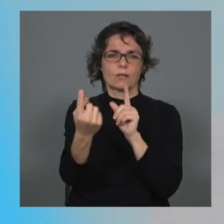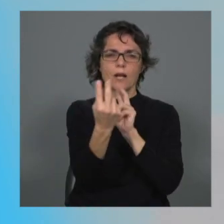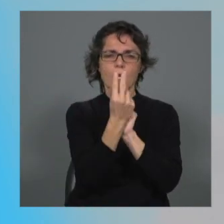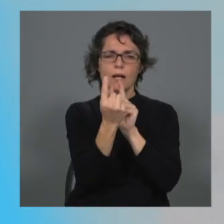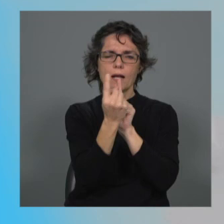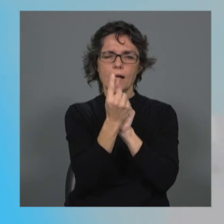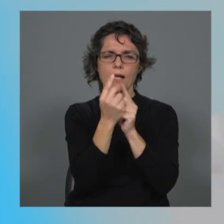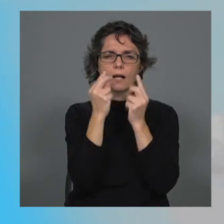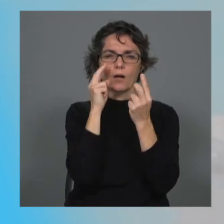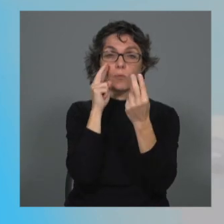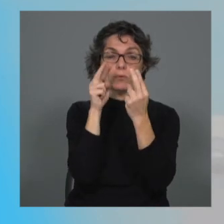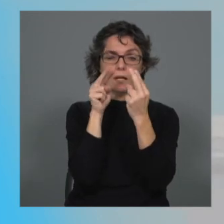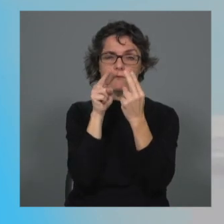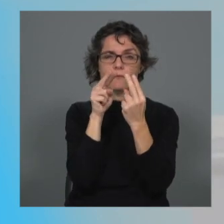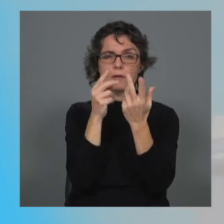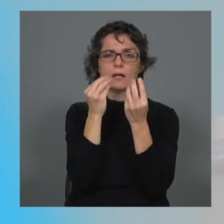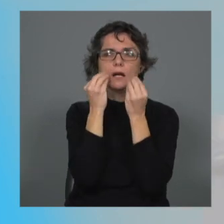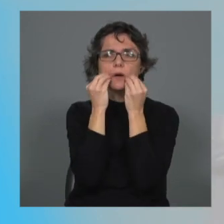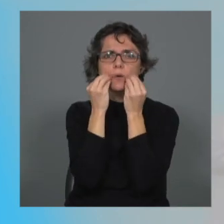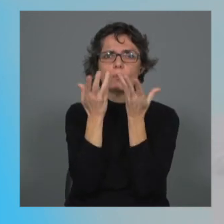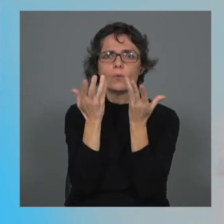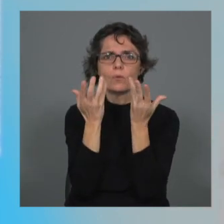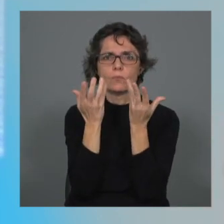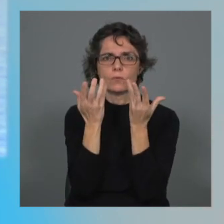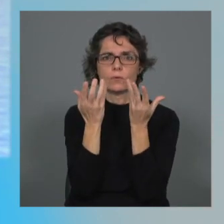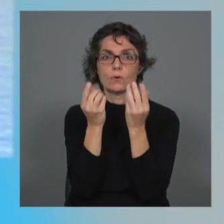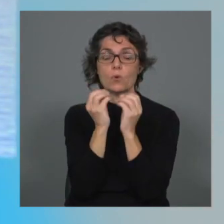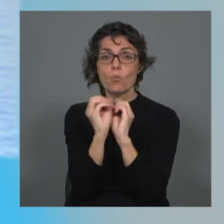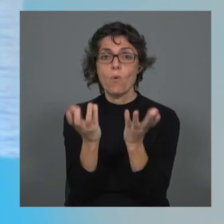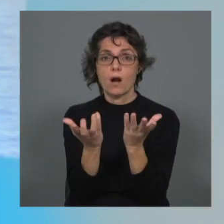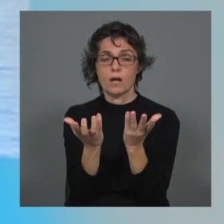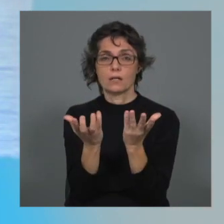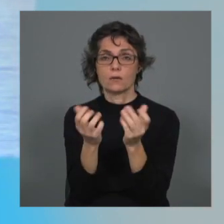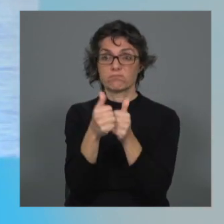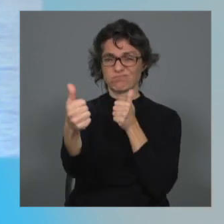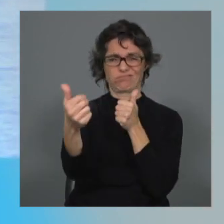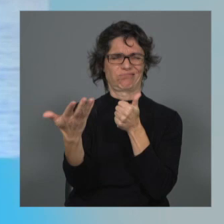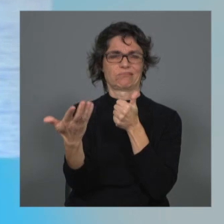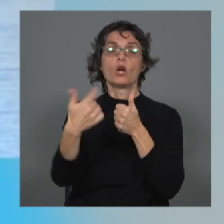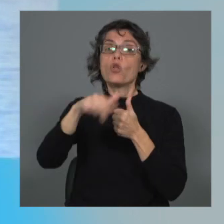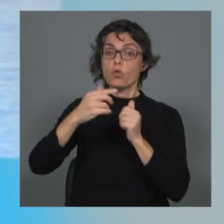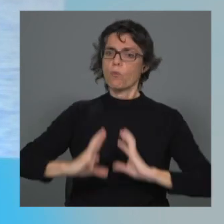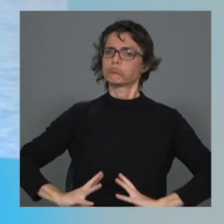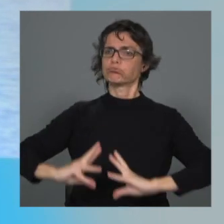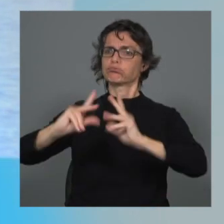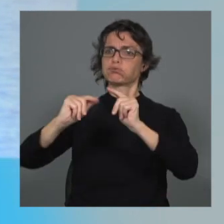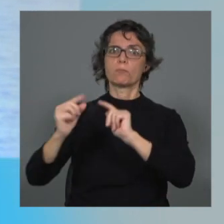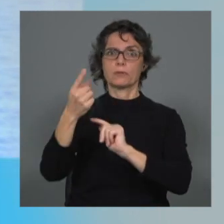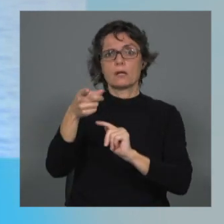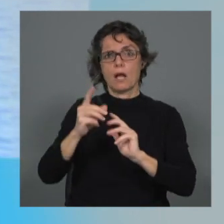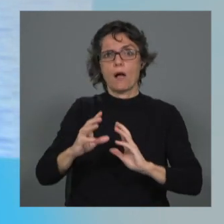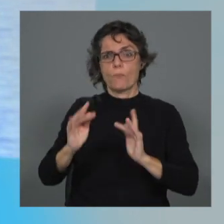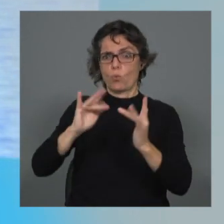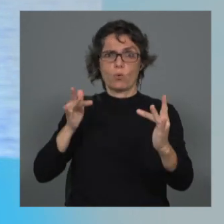olhos. Nós progredimos e muito bem relativamente à digitalização, relativamente